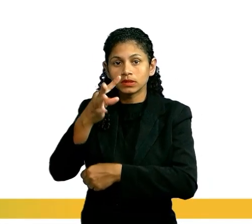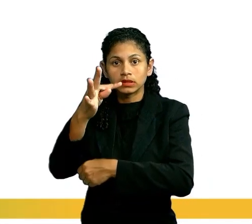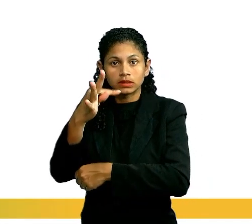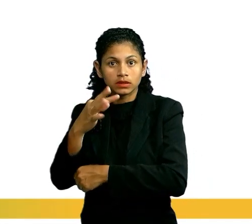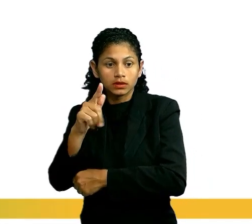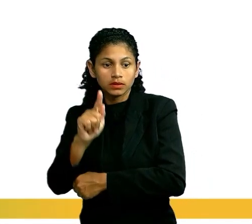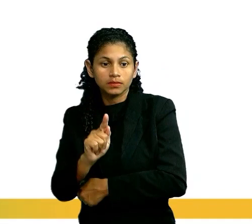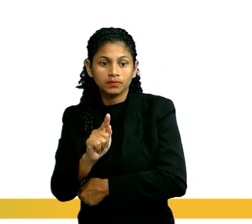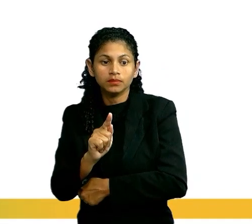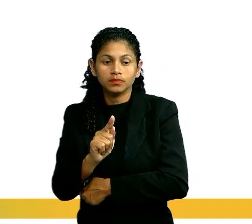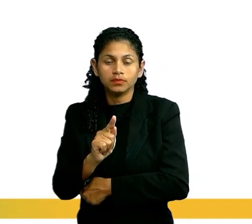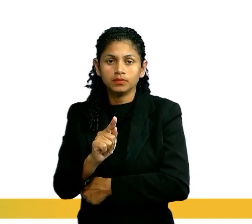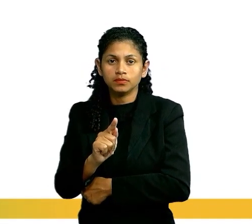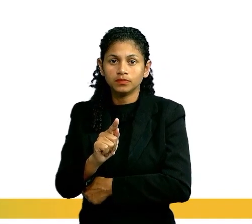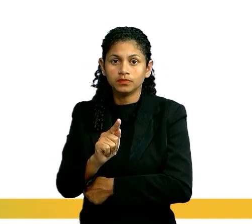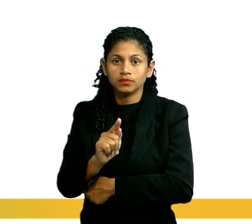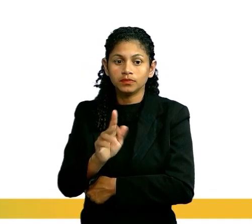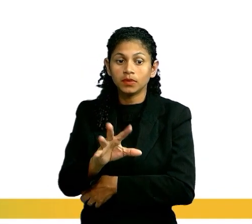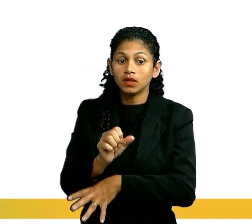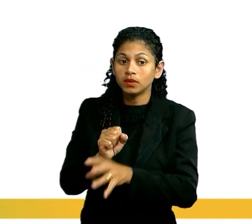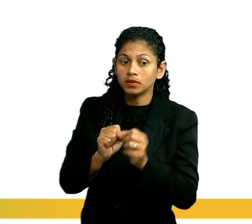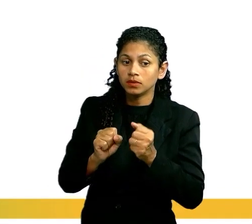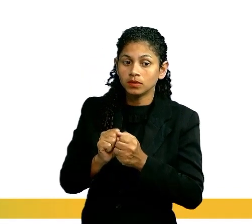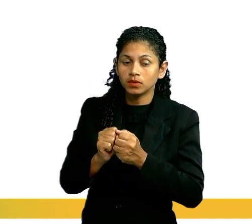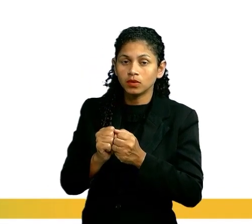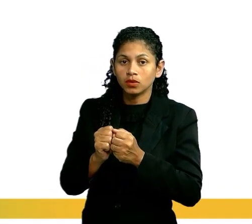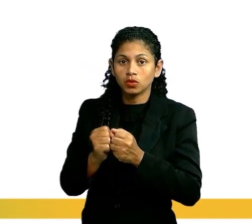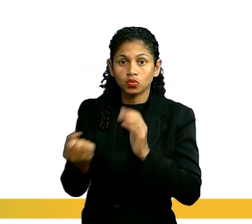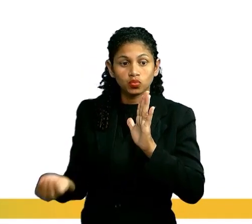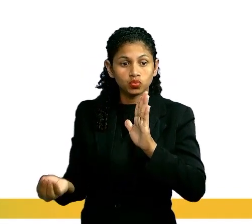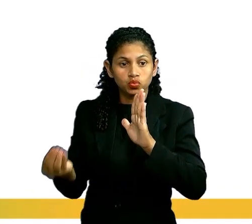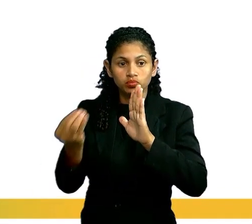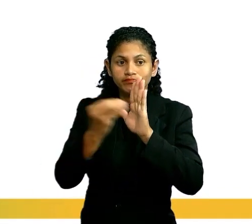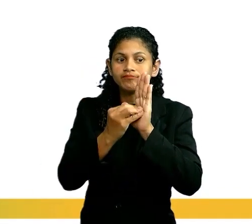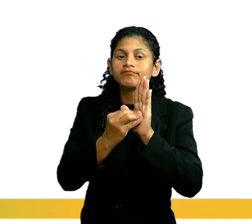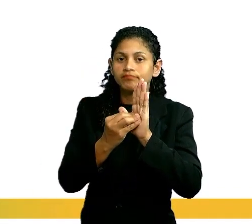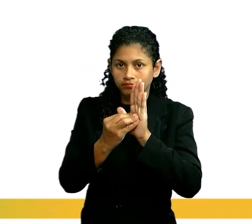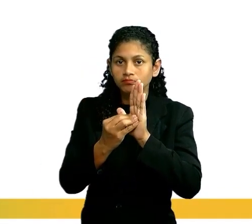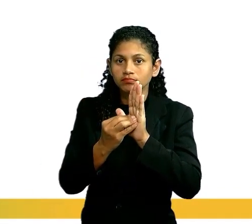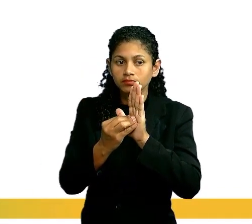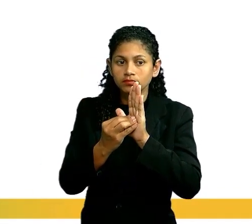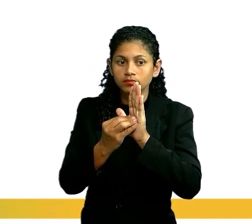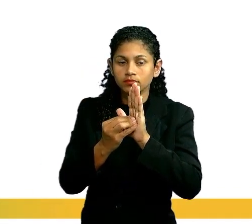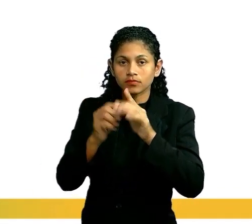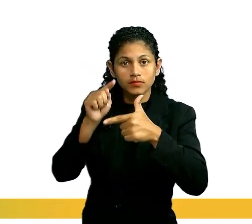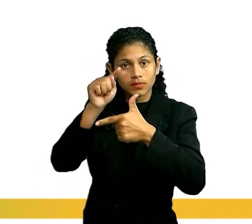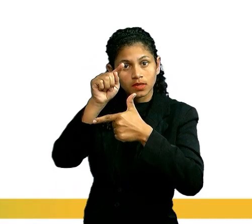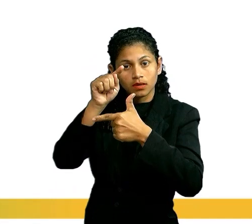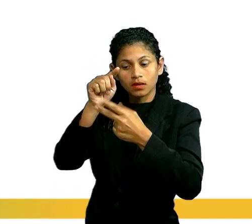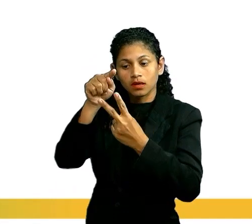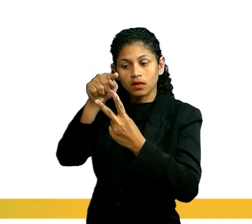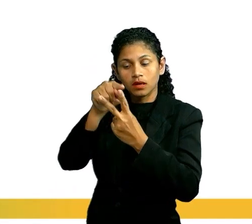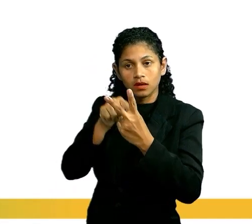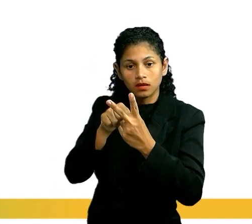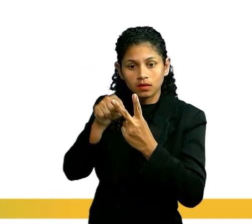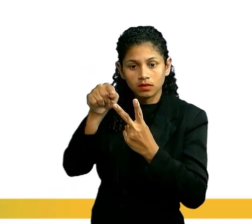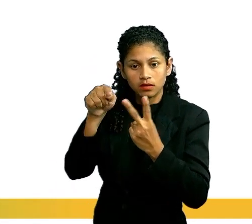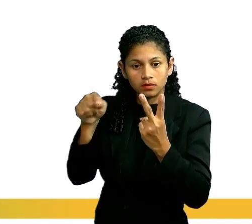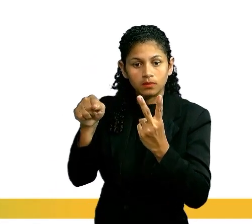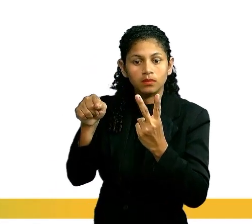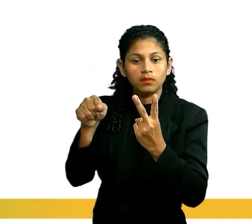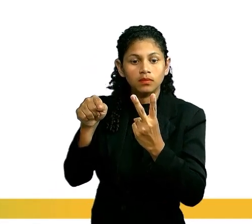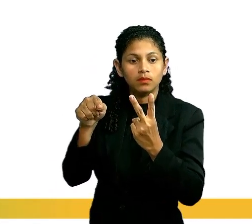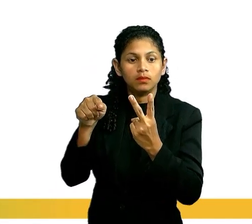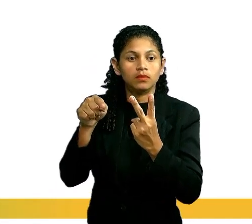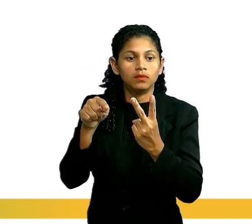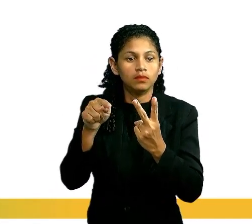3. Eu pego esse valor e jogo justamente aqui, ó. Iguala, multiplica